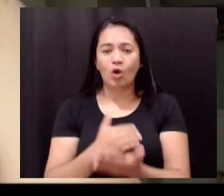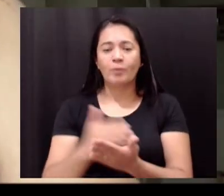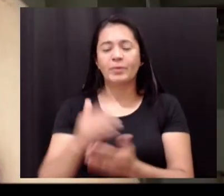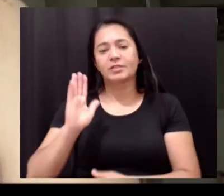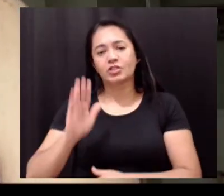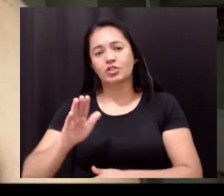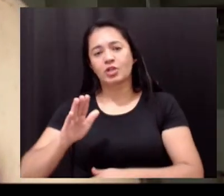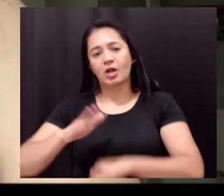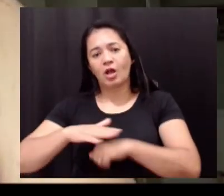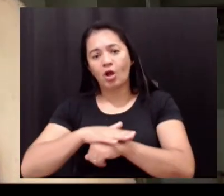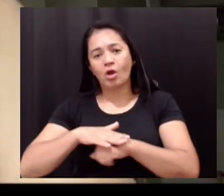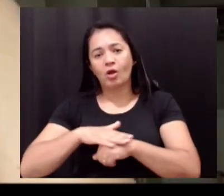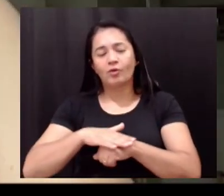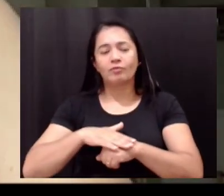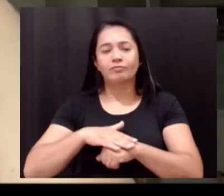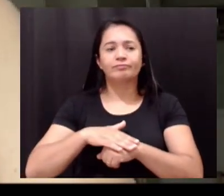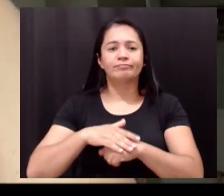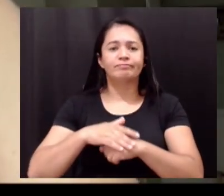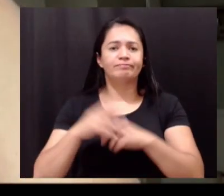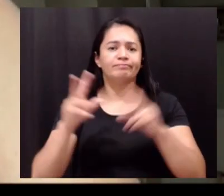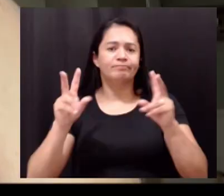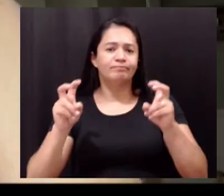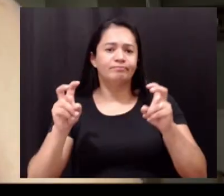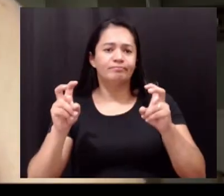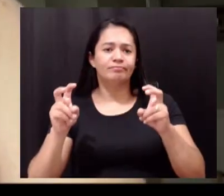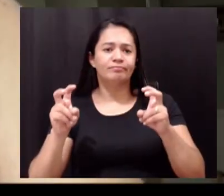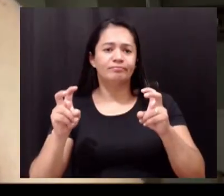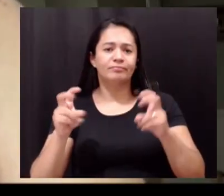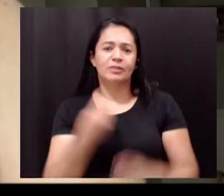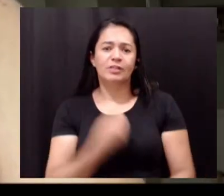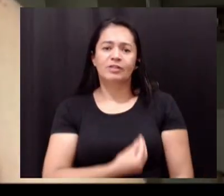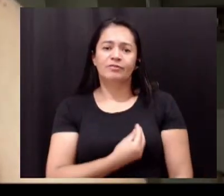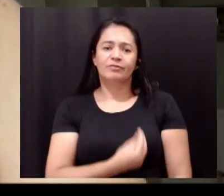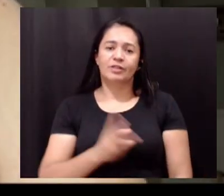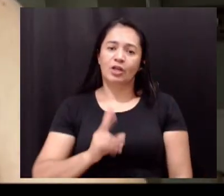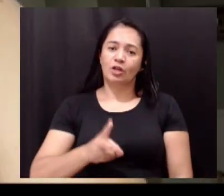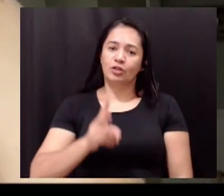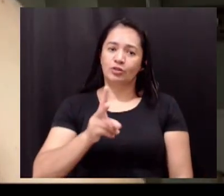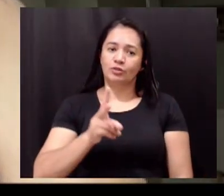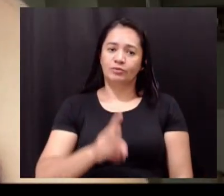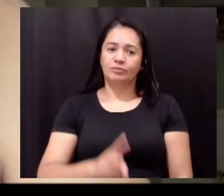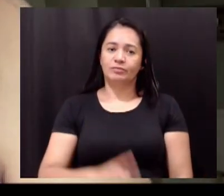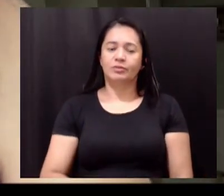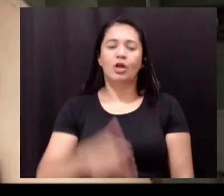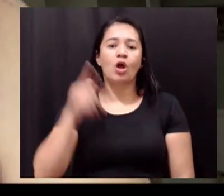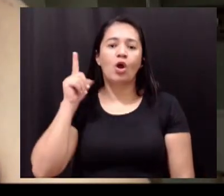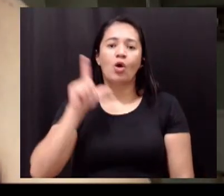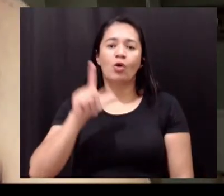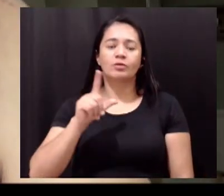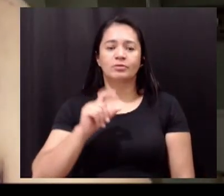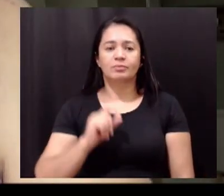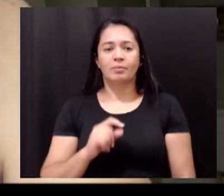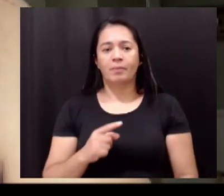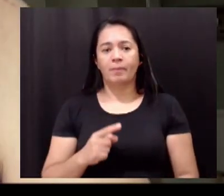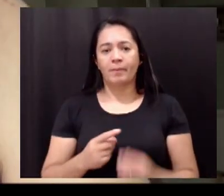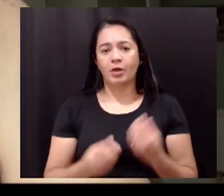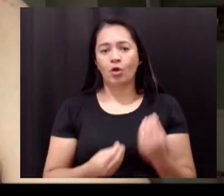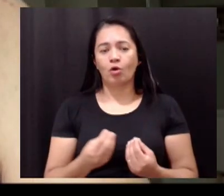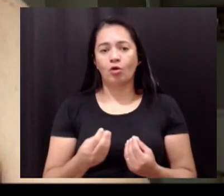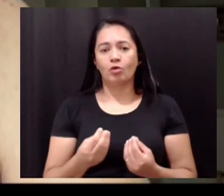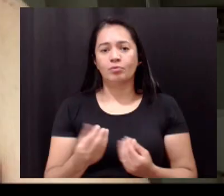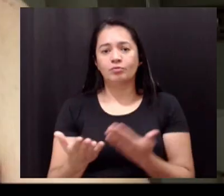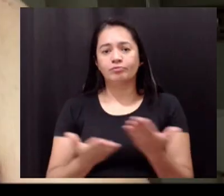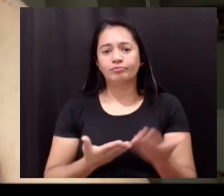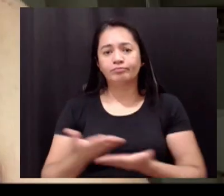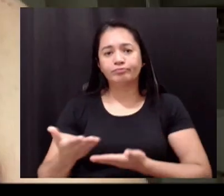sobre sobreviver, né? Sobre ter esse diagnóstico e conviver com ele